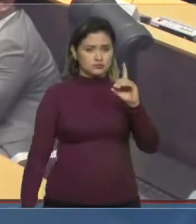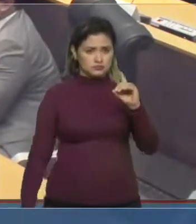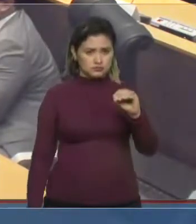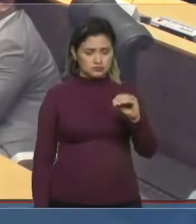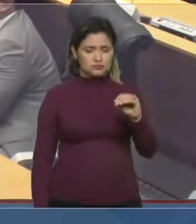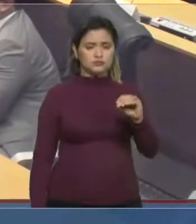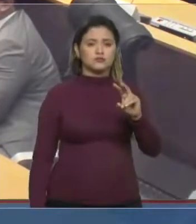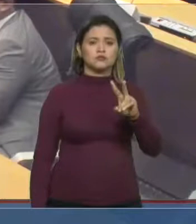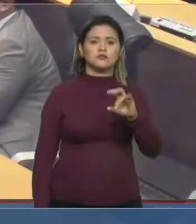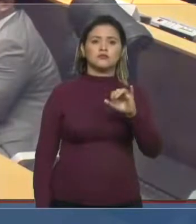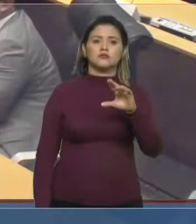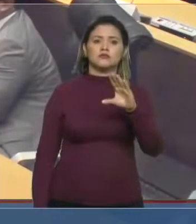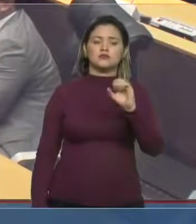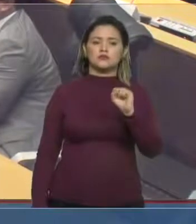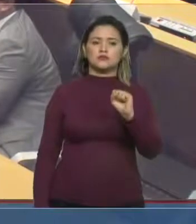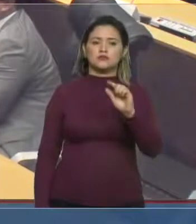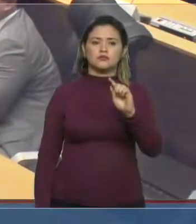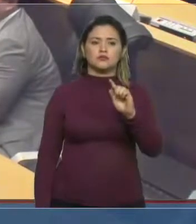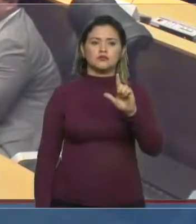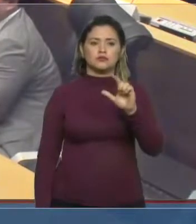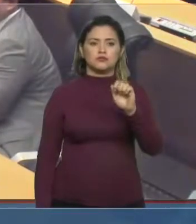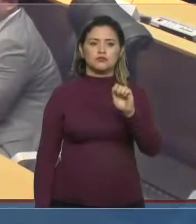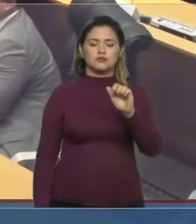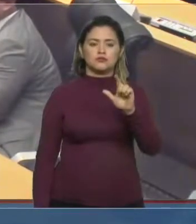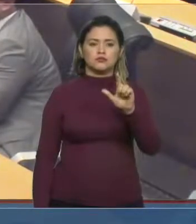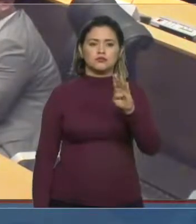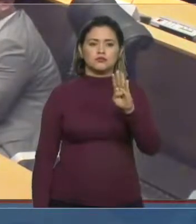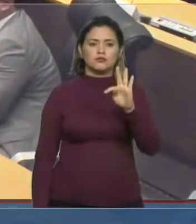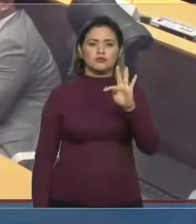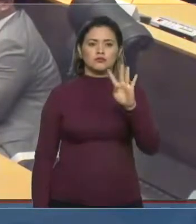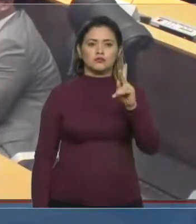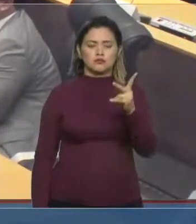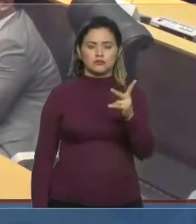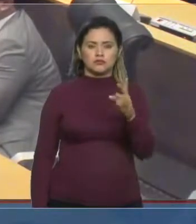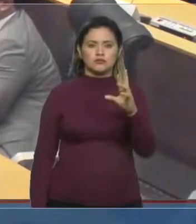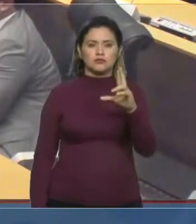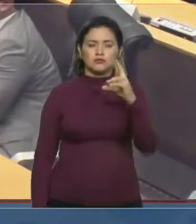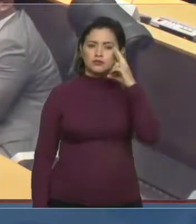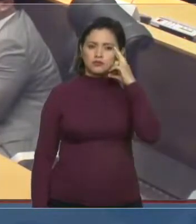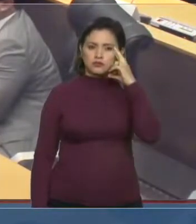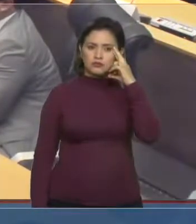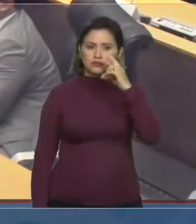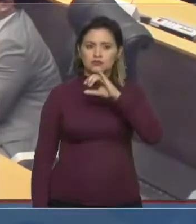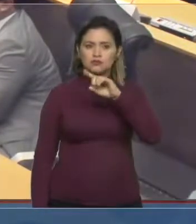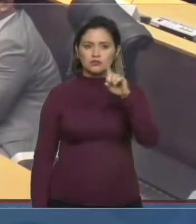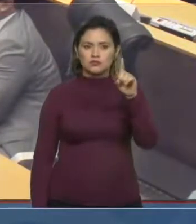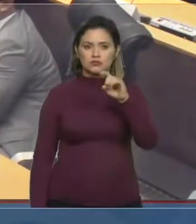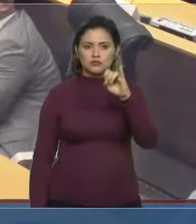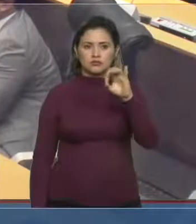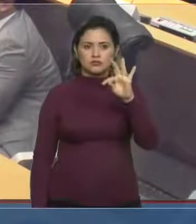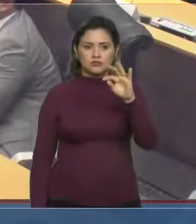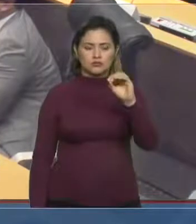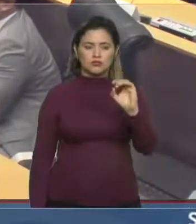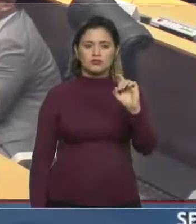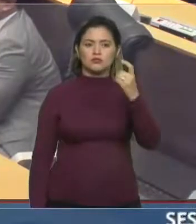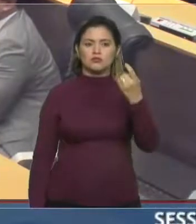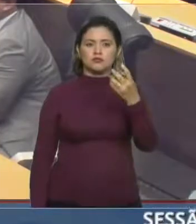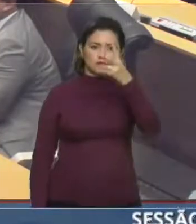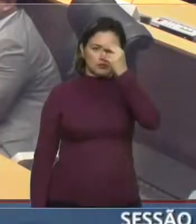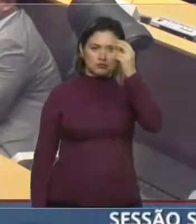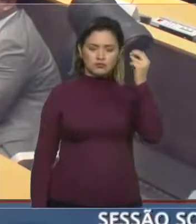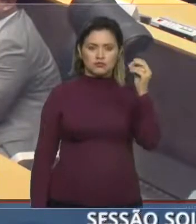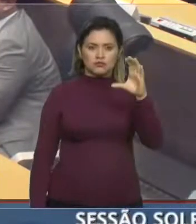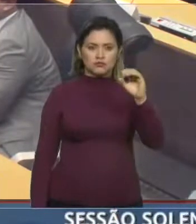Vinícius Louro, Glaubert Cutrim, Roberto Costa, deputado Zito Rolim, ex-prefeito da sua cidade natal,